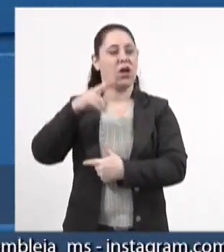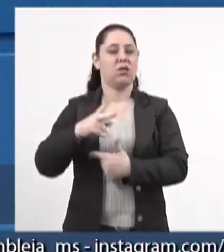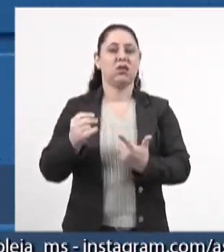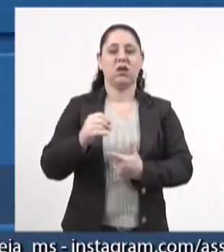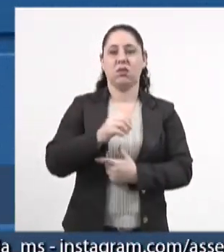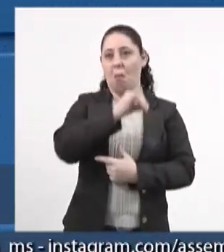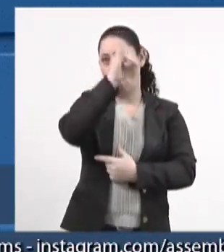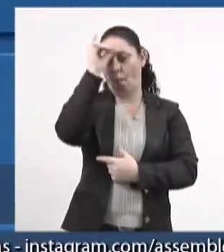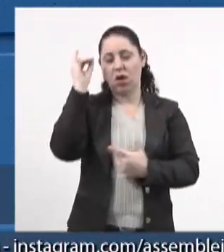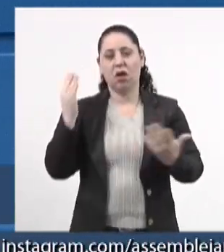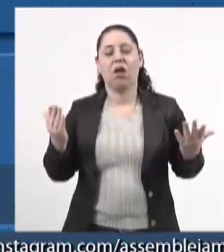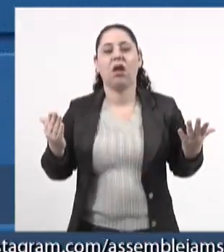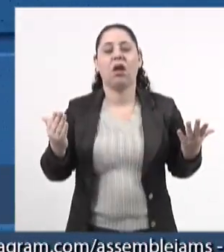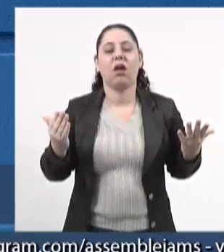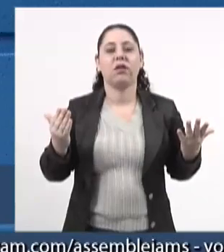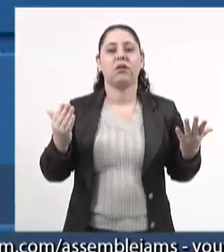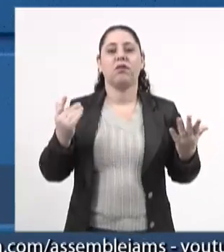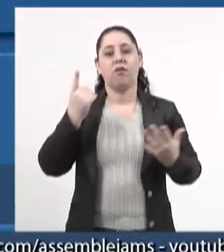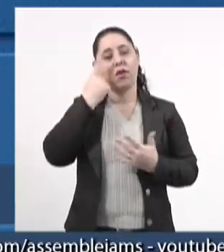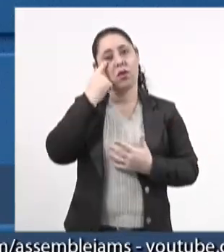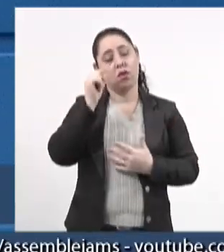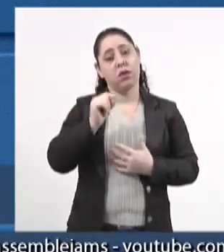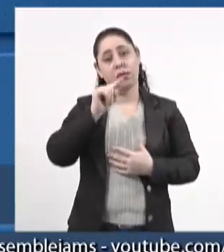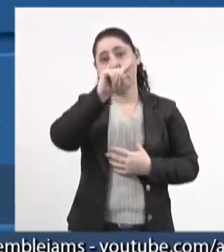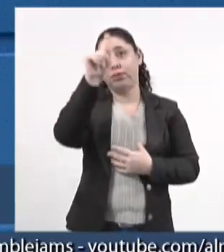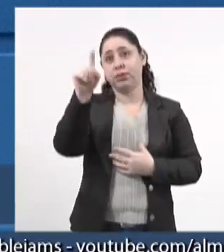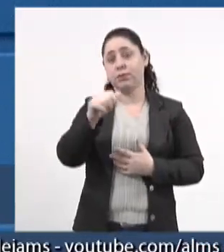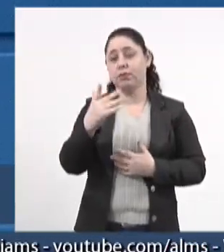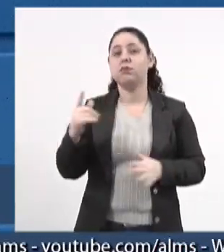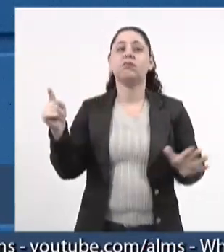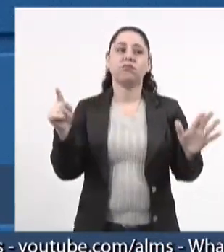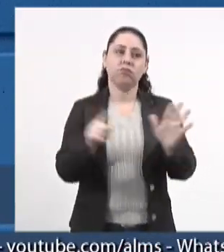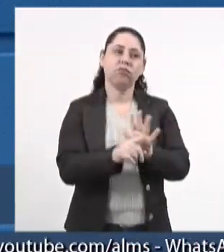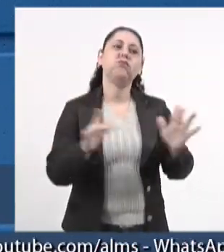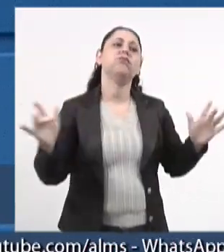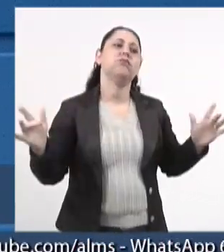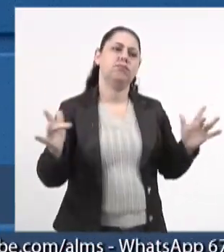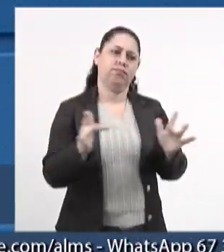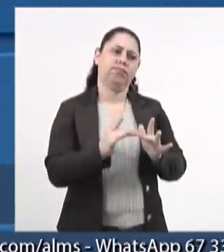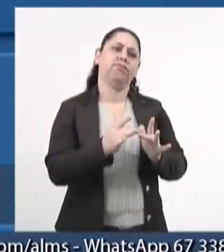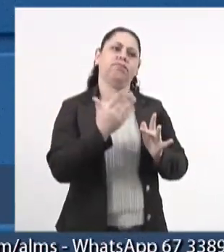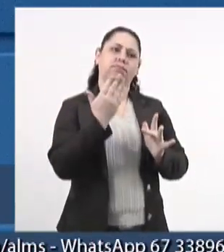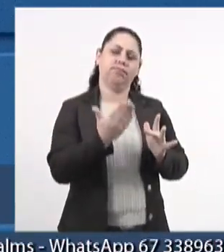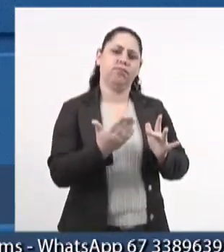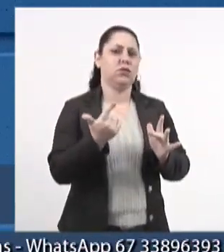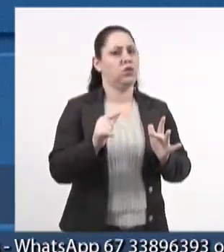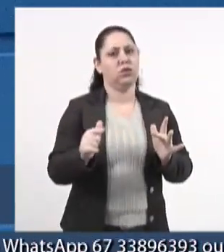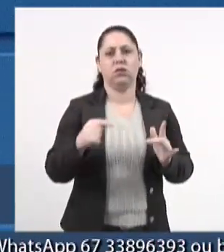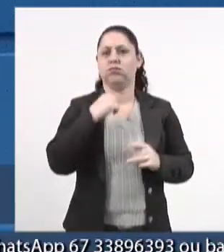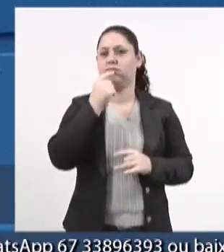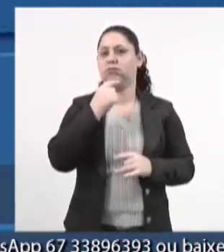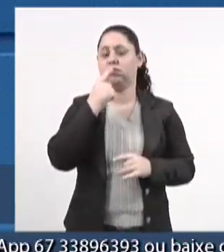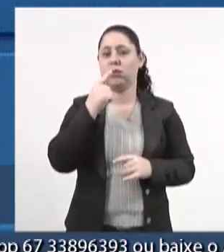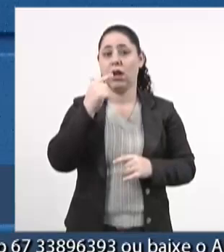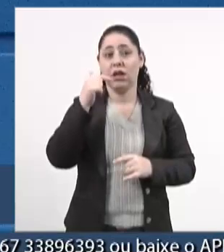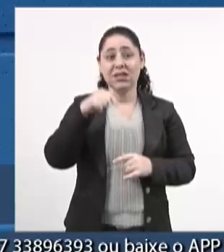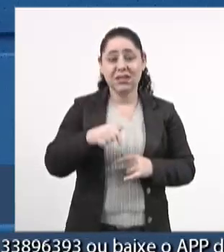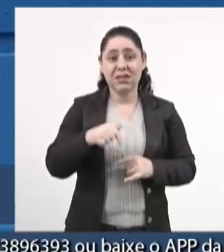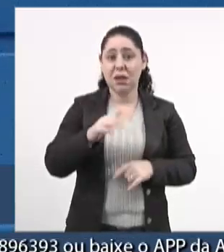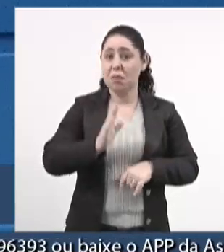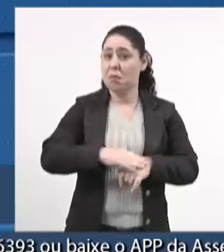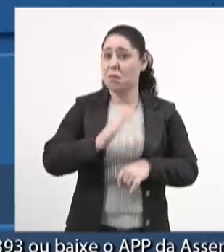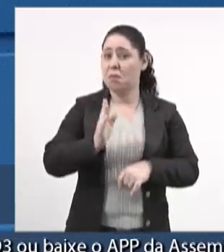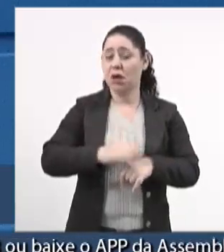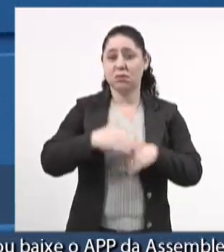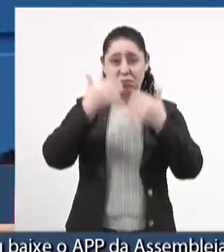hipocrisia. Então, esse é um ponto. Em relação ao questionamento, aí eu concordo plenamente, deputado Pedro Kemp. Não tem ninguém nesse parlamento mais